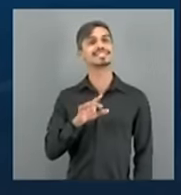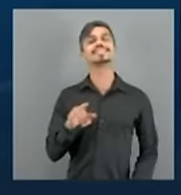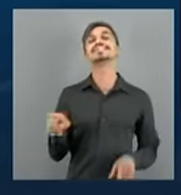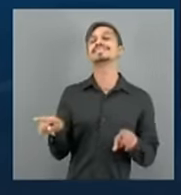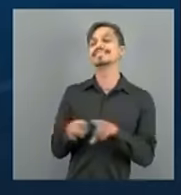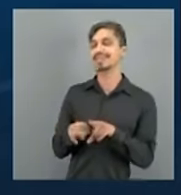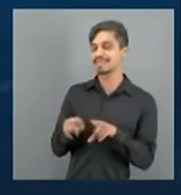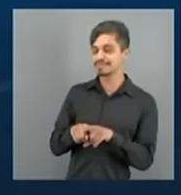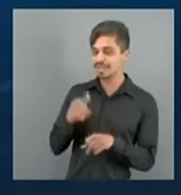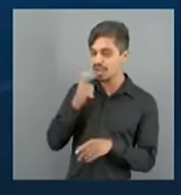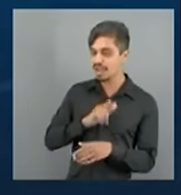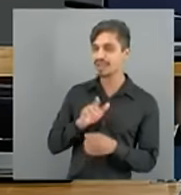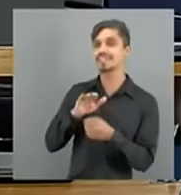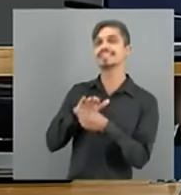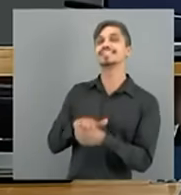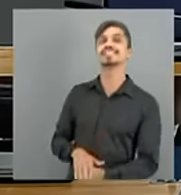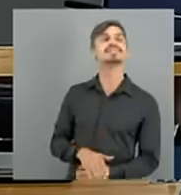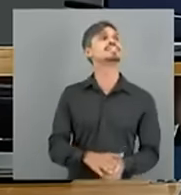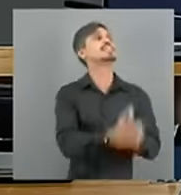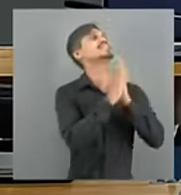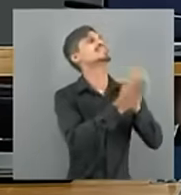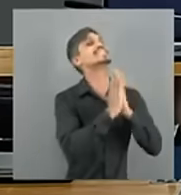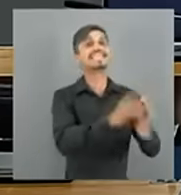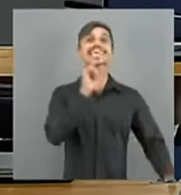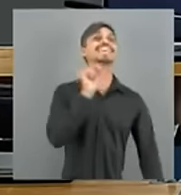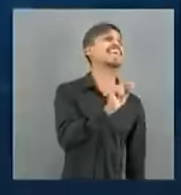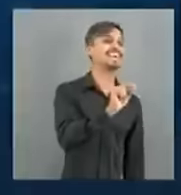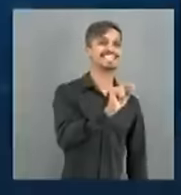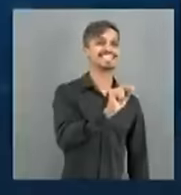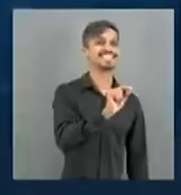Também. Também, pelo amor de Deus, diga quem.